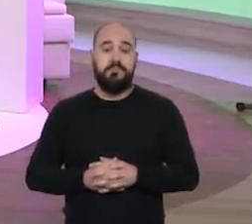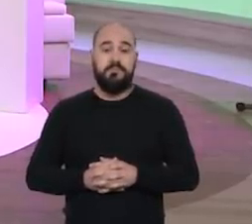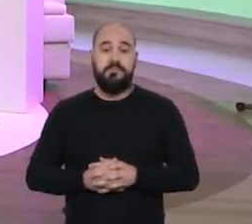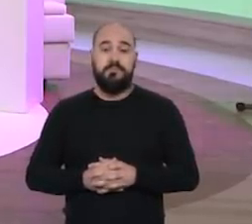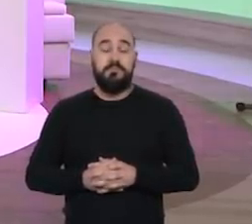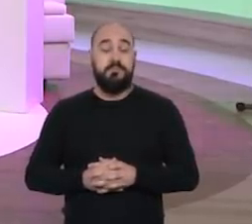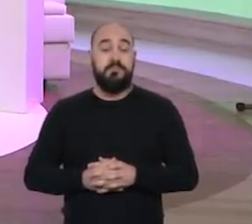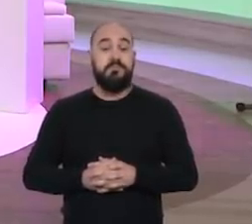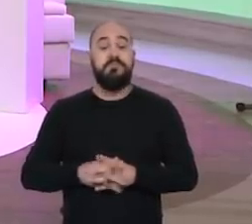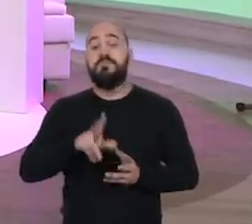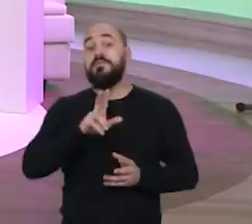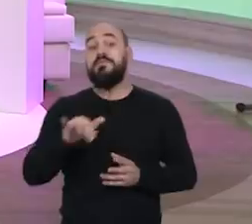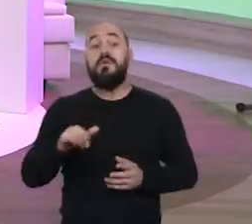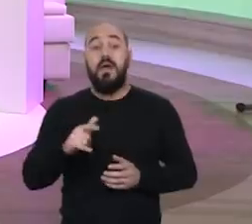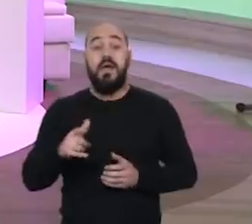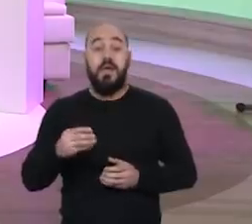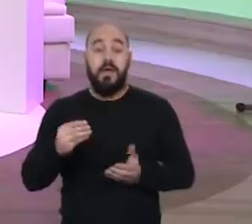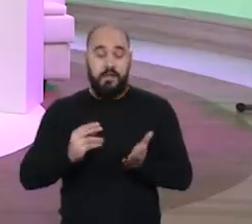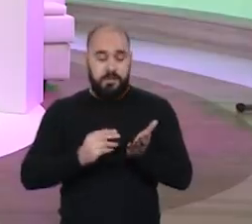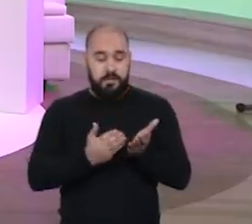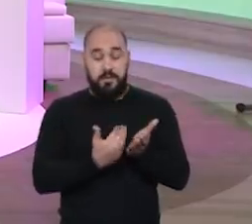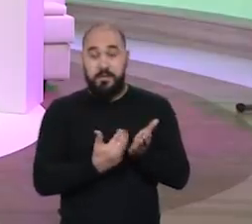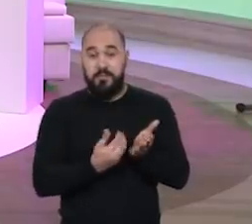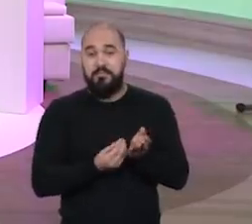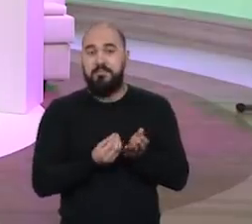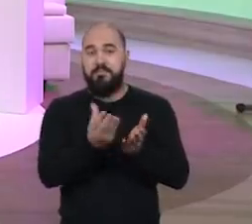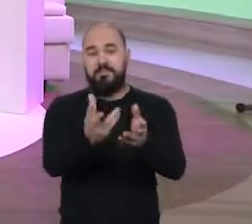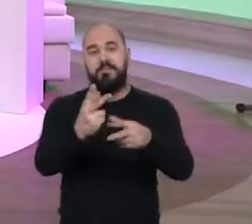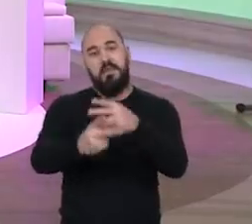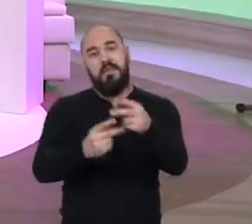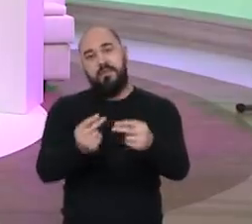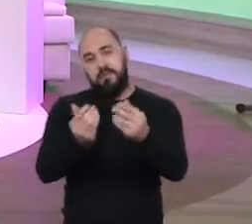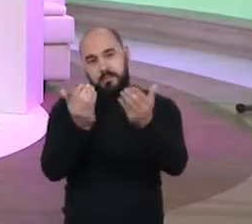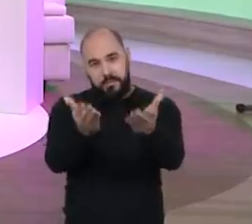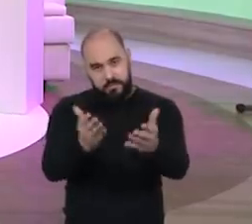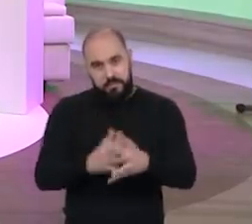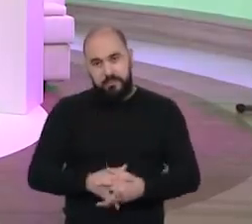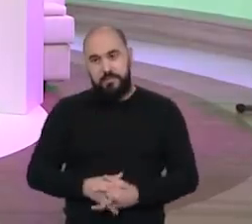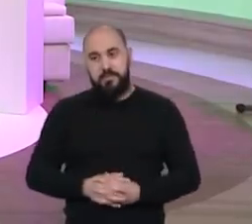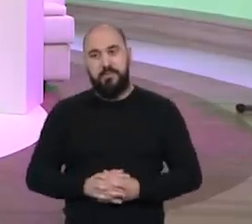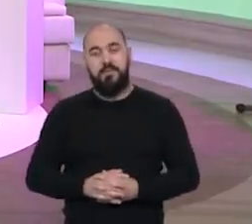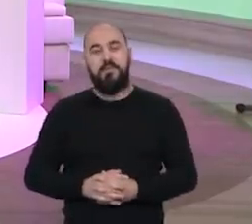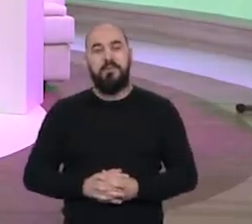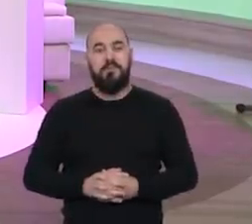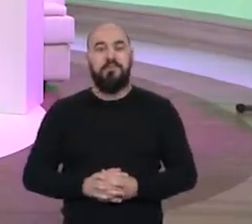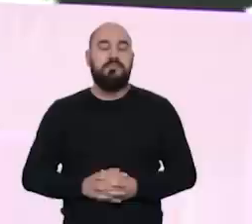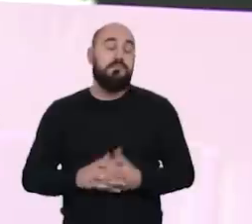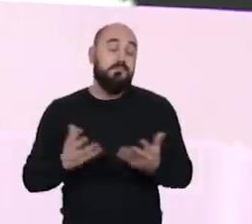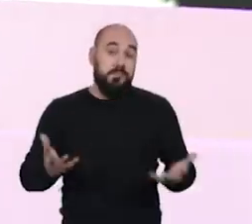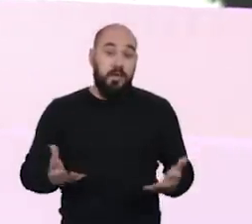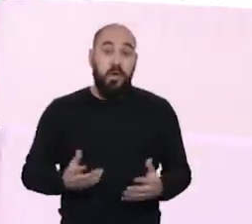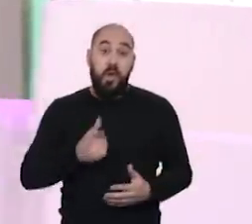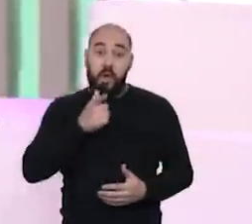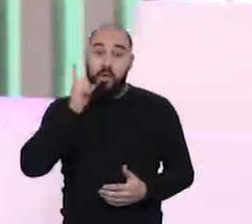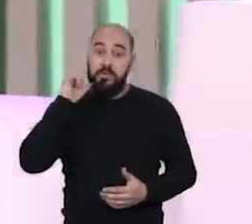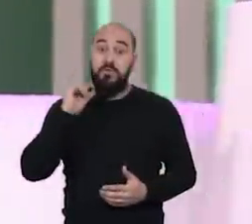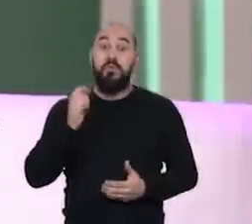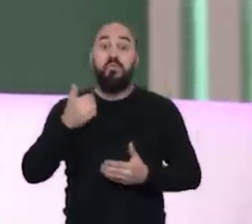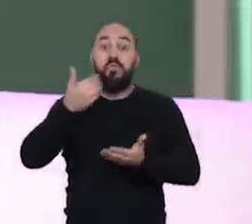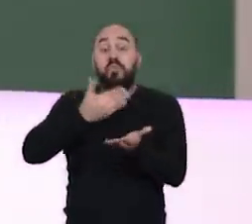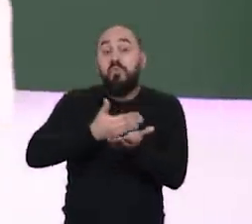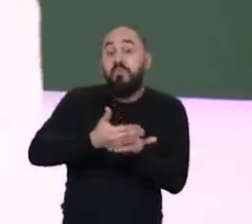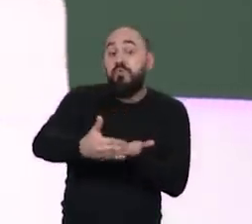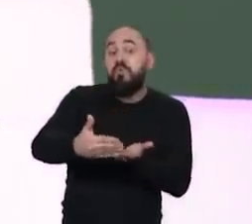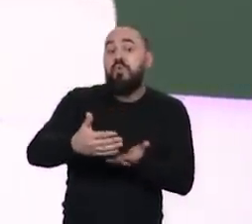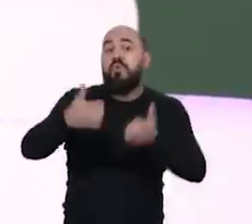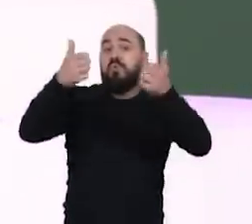21-27-3121, e você irá receber este consolo, este presente na sua casa. Bem, ontem começamos a falar sobre